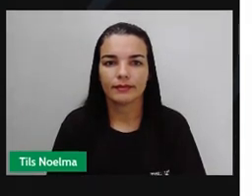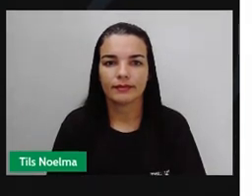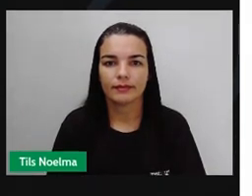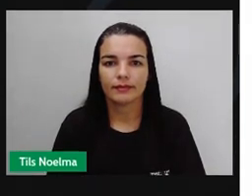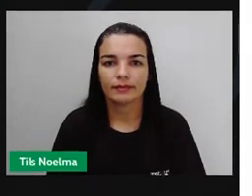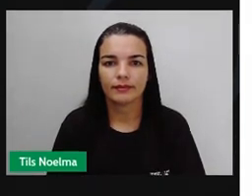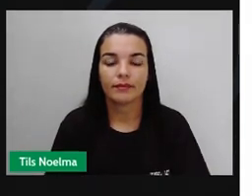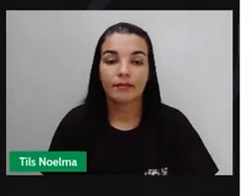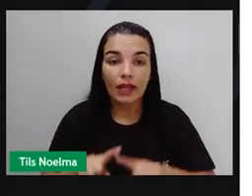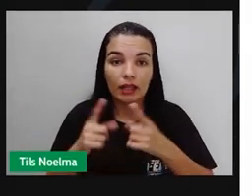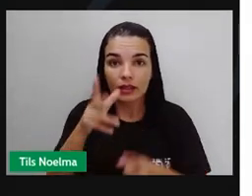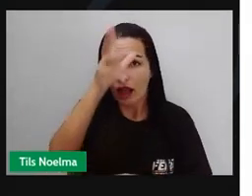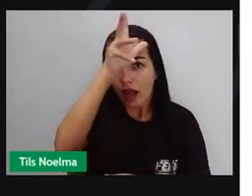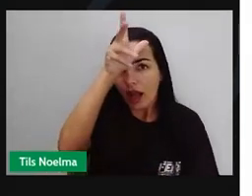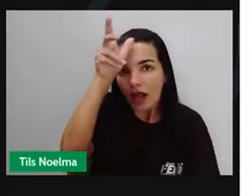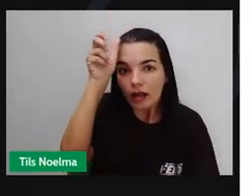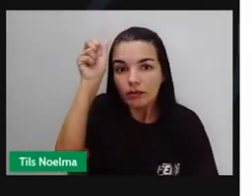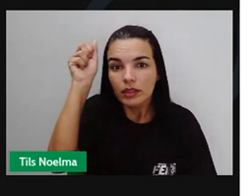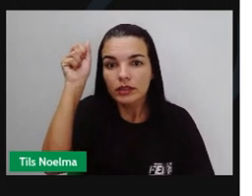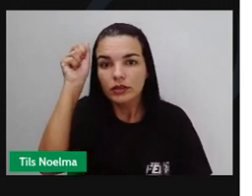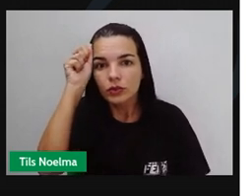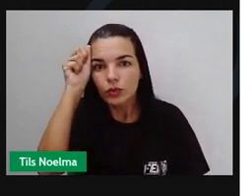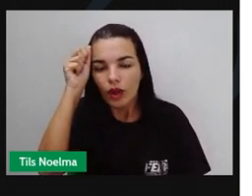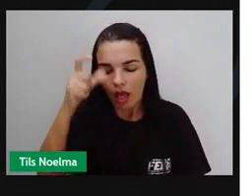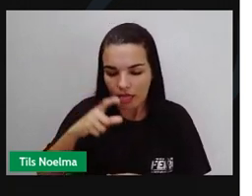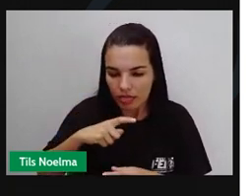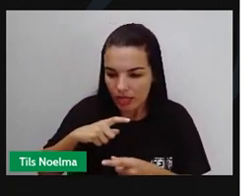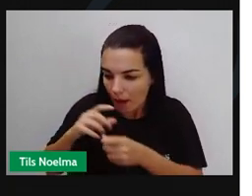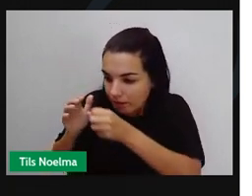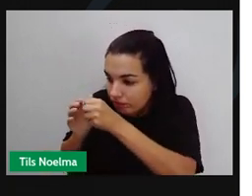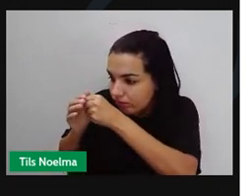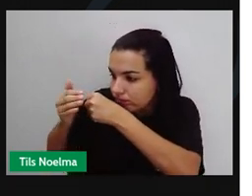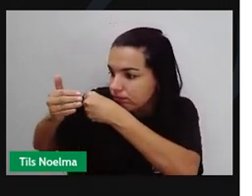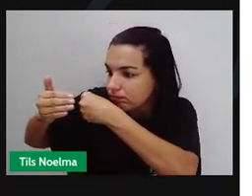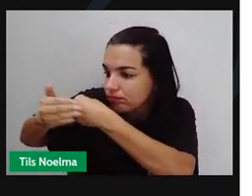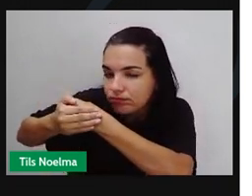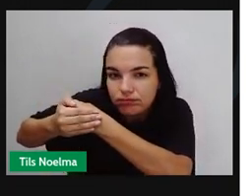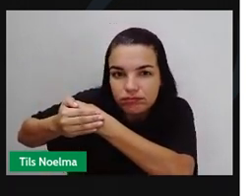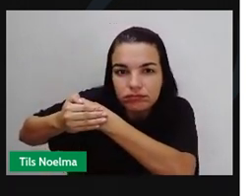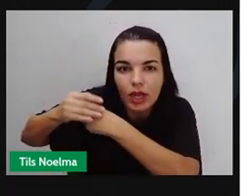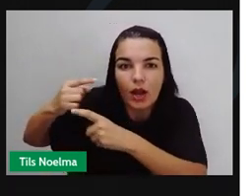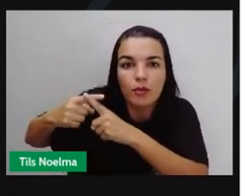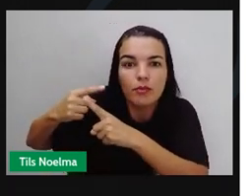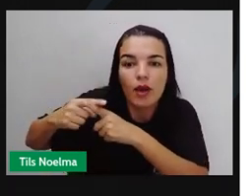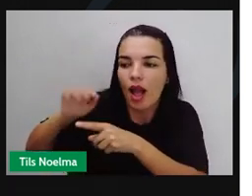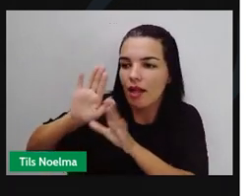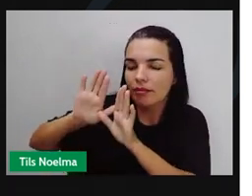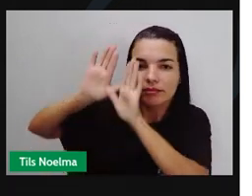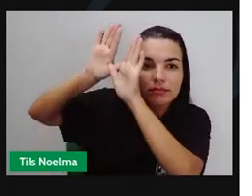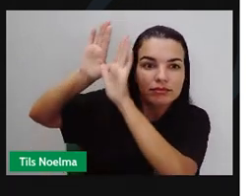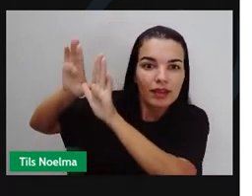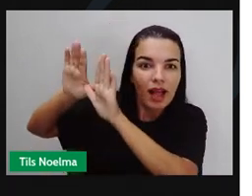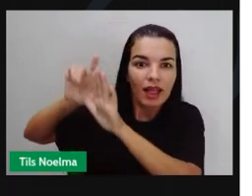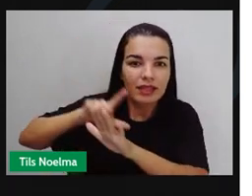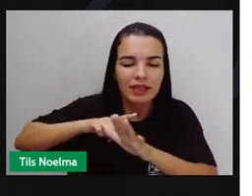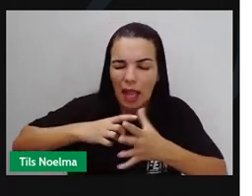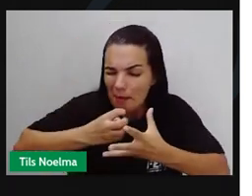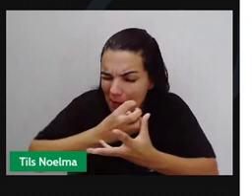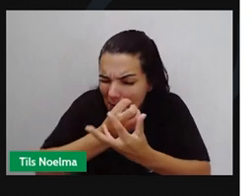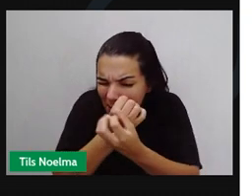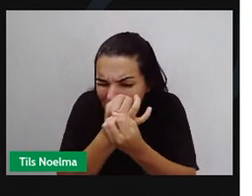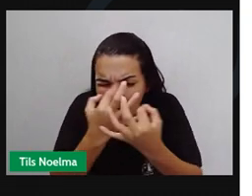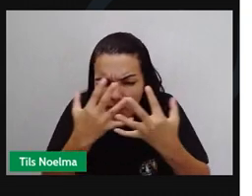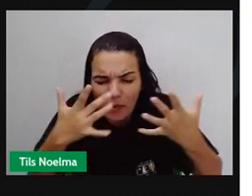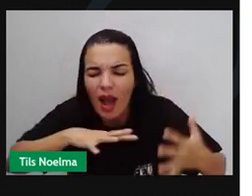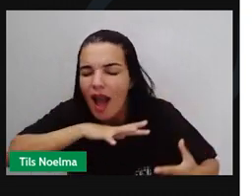A Amazônia é um dos últimos santuários de megabiodiversidade do planeta. Isso significa que lá, milhares de espécies da